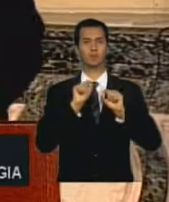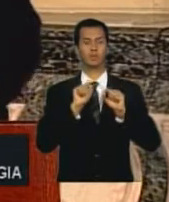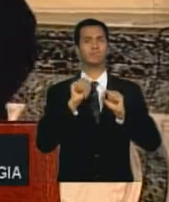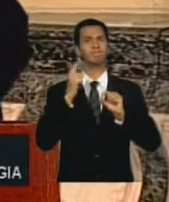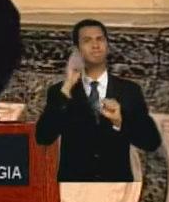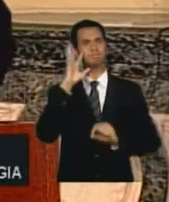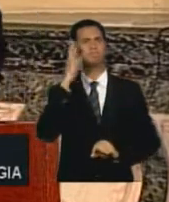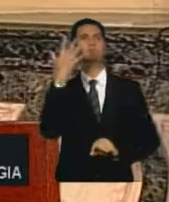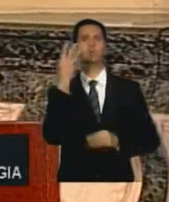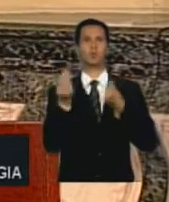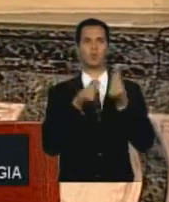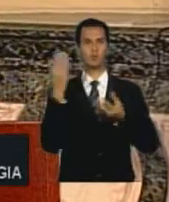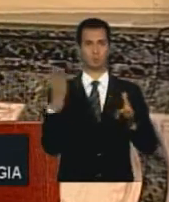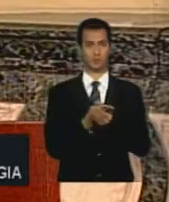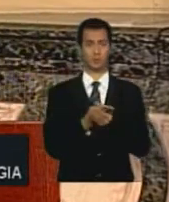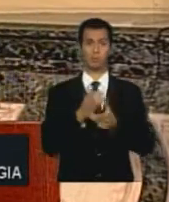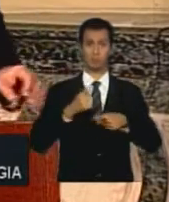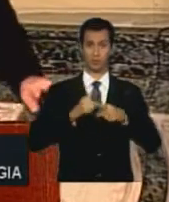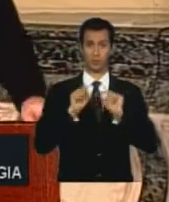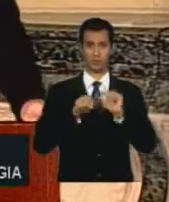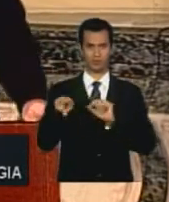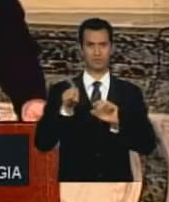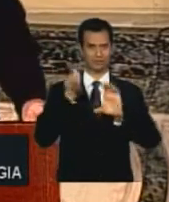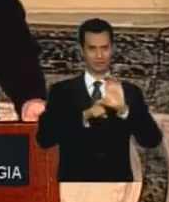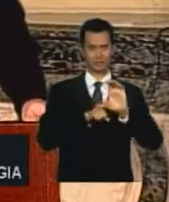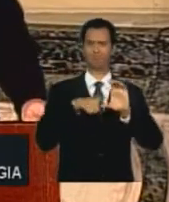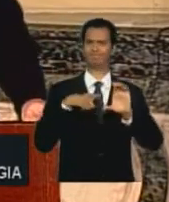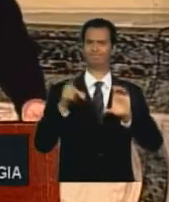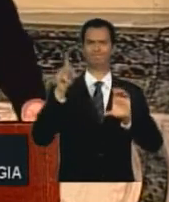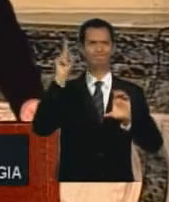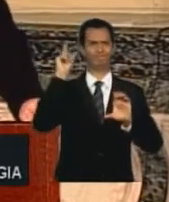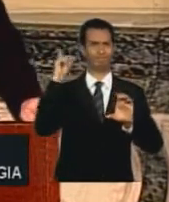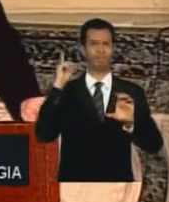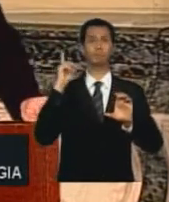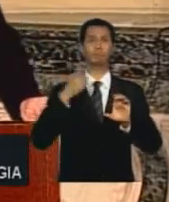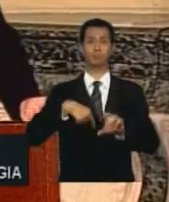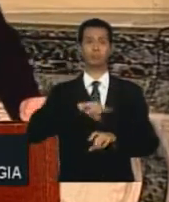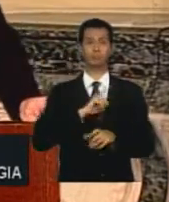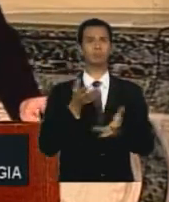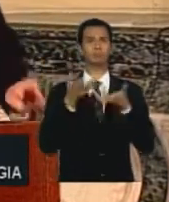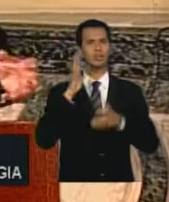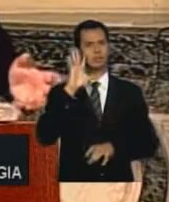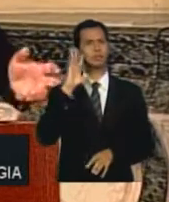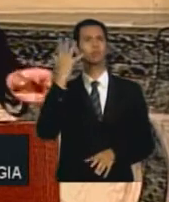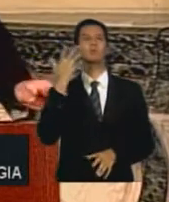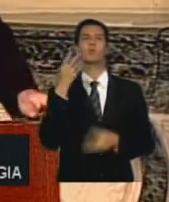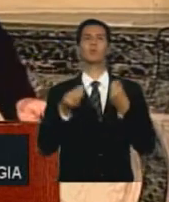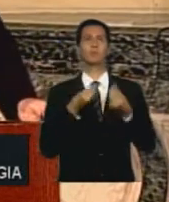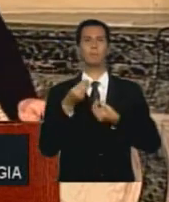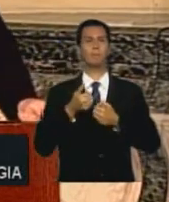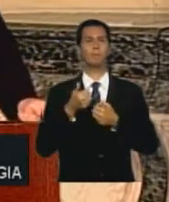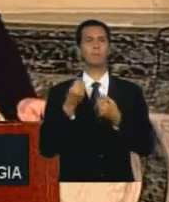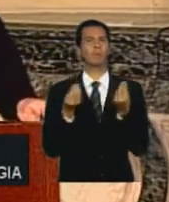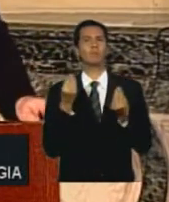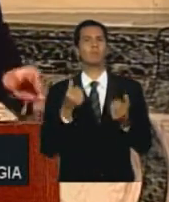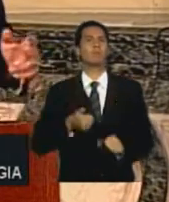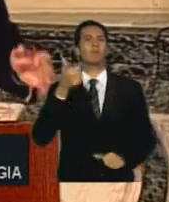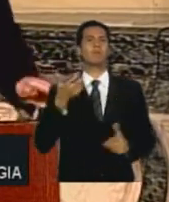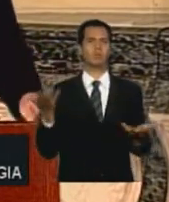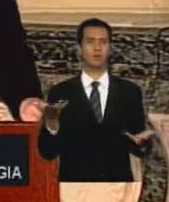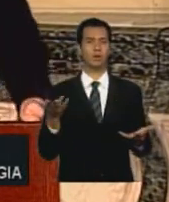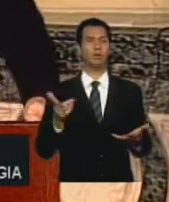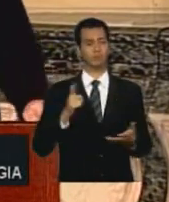de um passivo muito antigo, uma solução na melhor possível, em